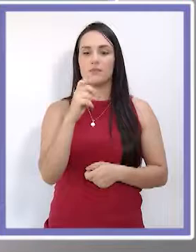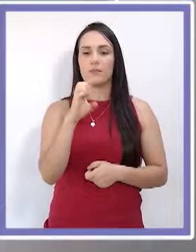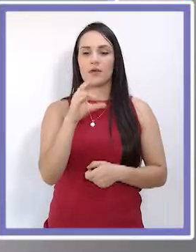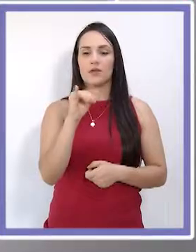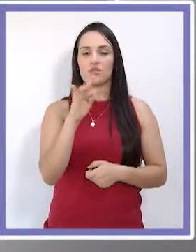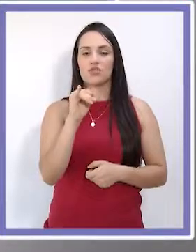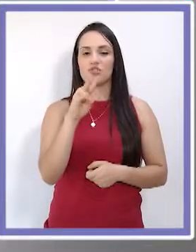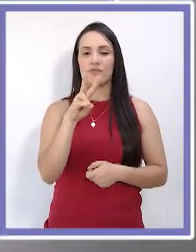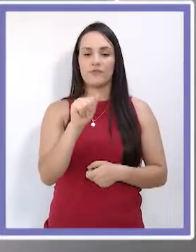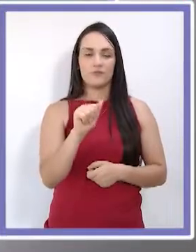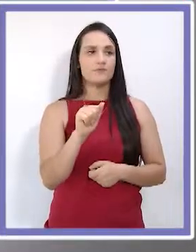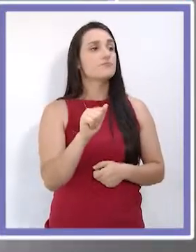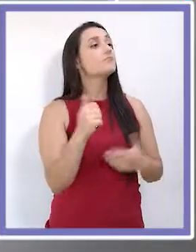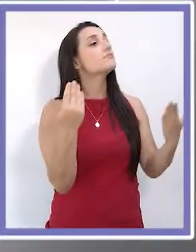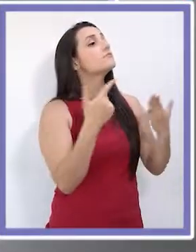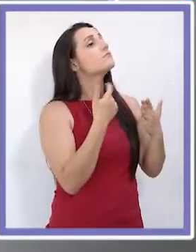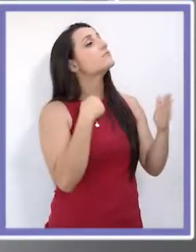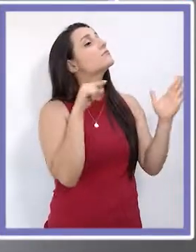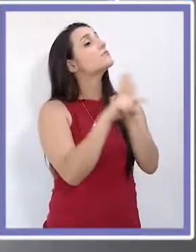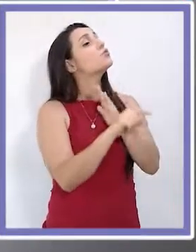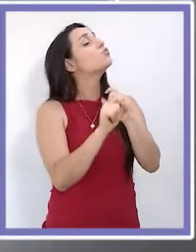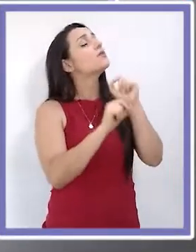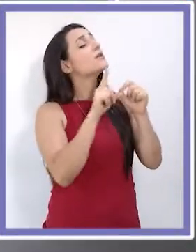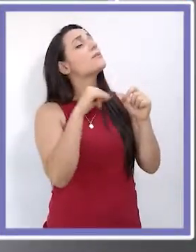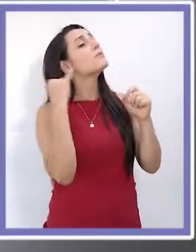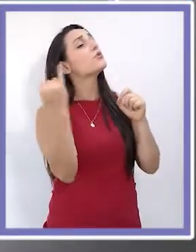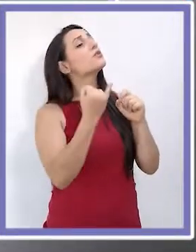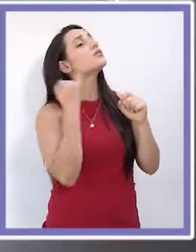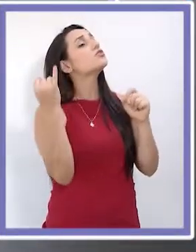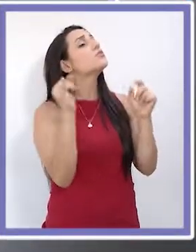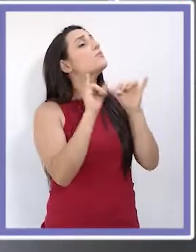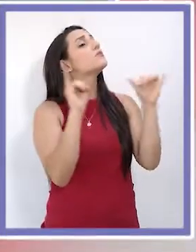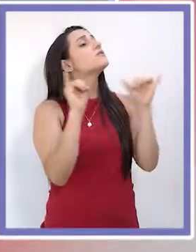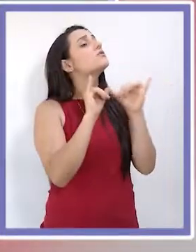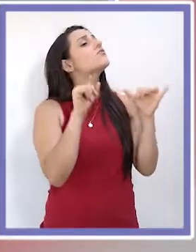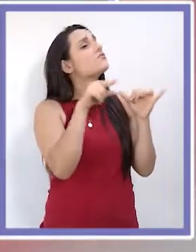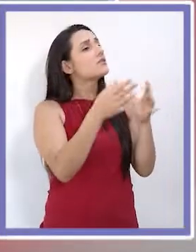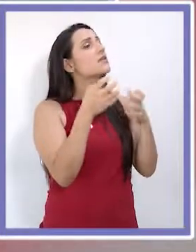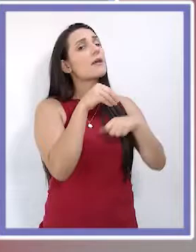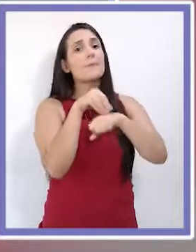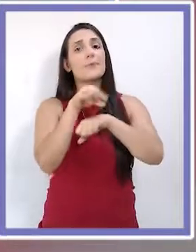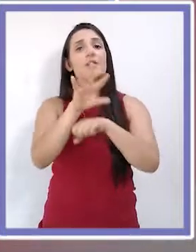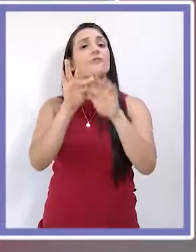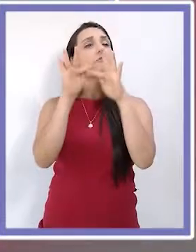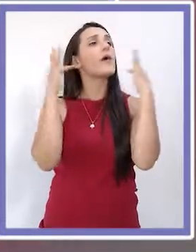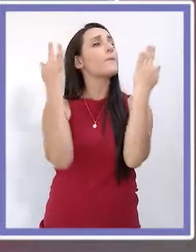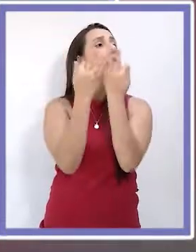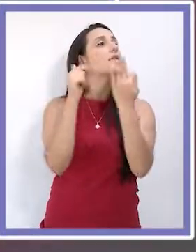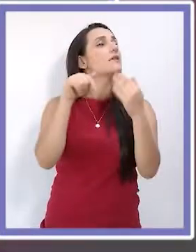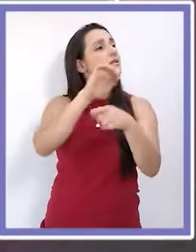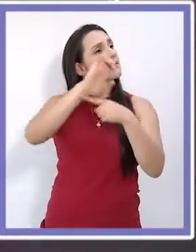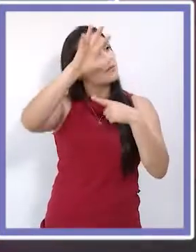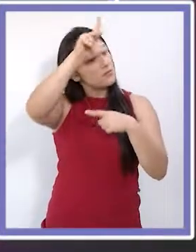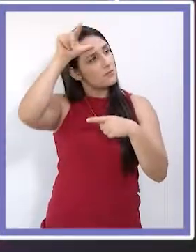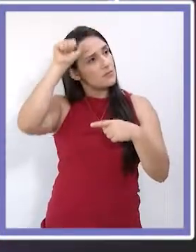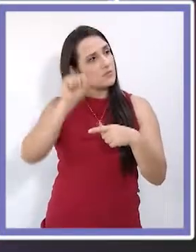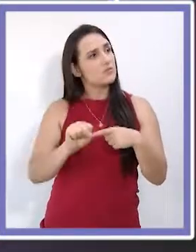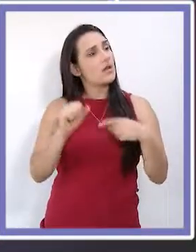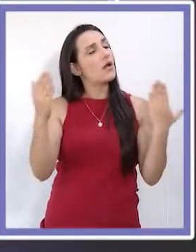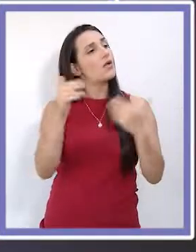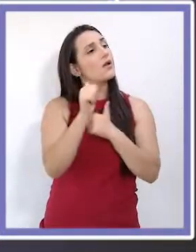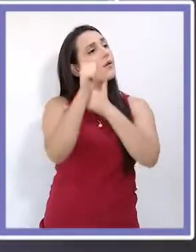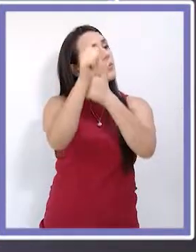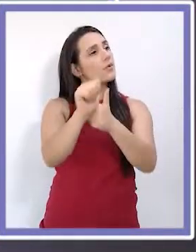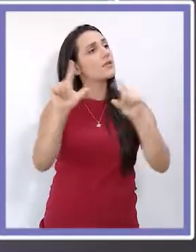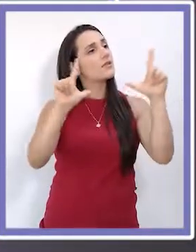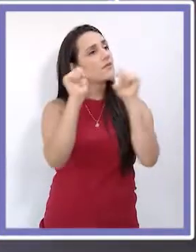Claire, suas considerações finais, algum outro ponto bastante importante, alguma mensagem importante para as famílias aqui de Mato Grosso do Sul que está